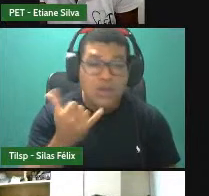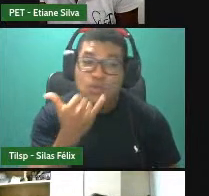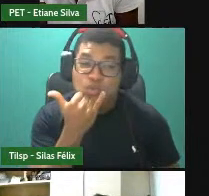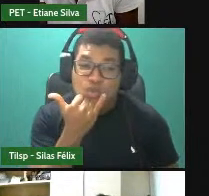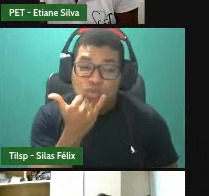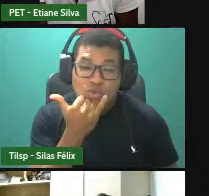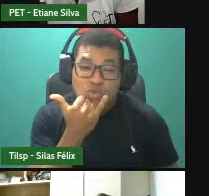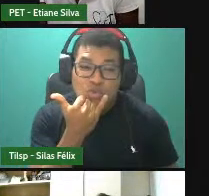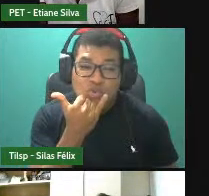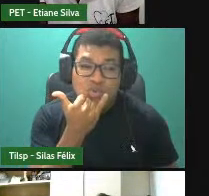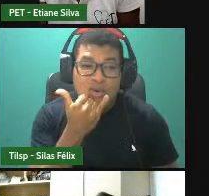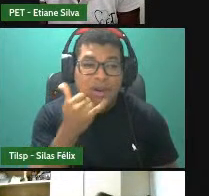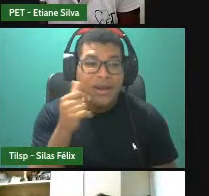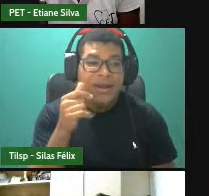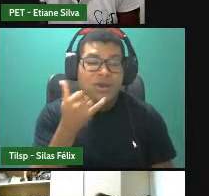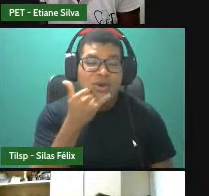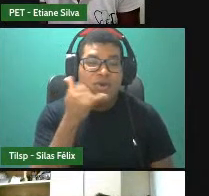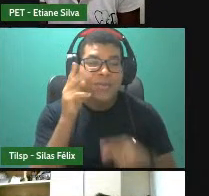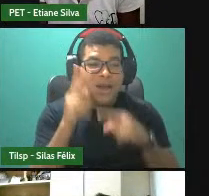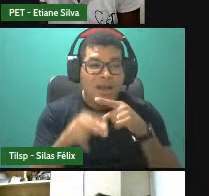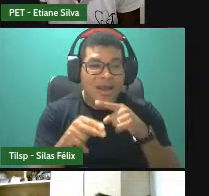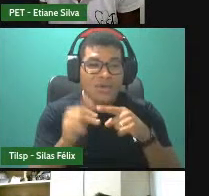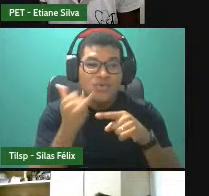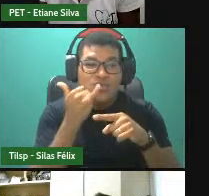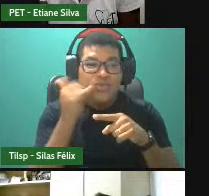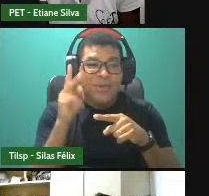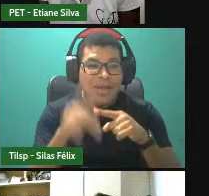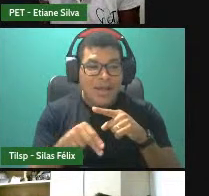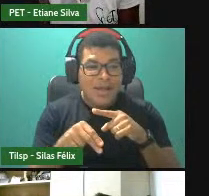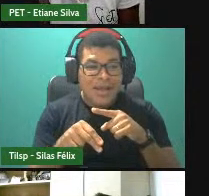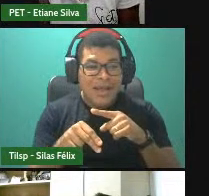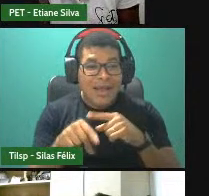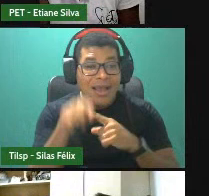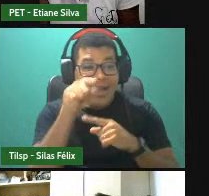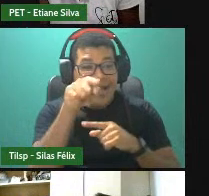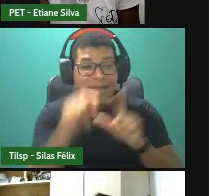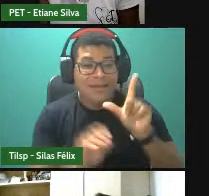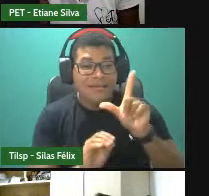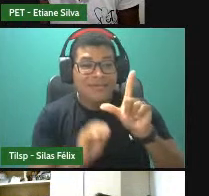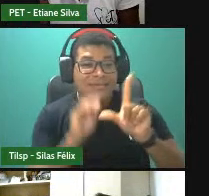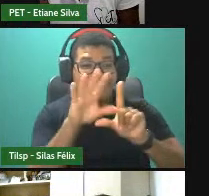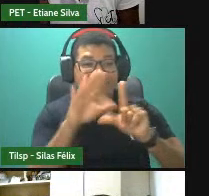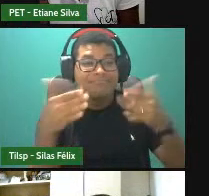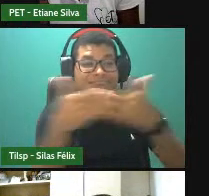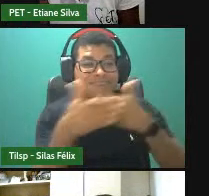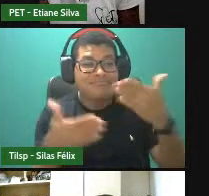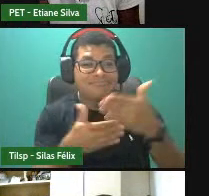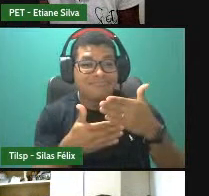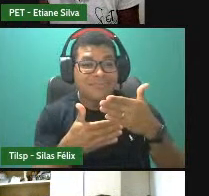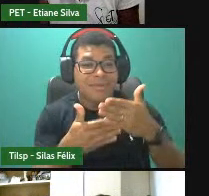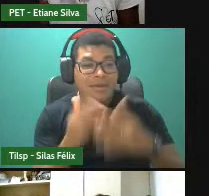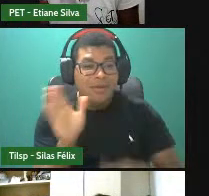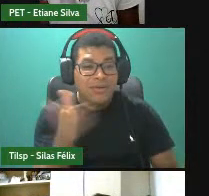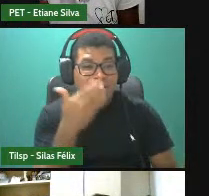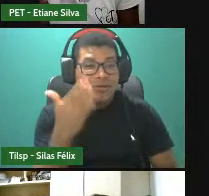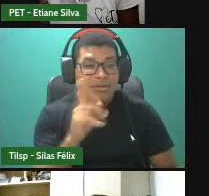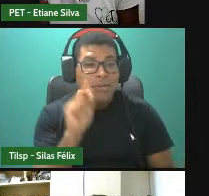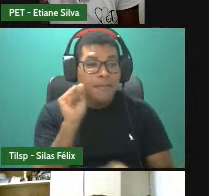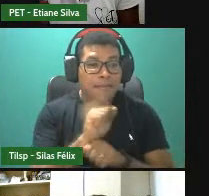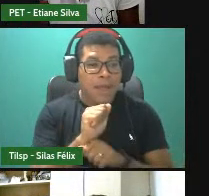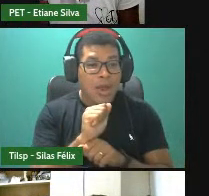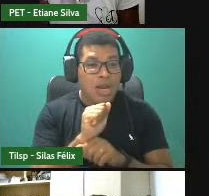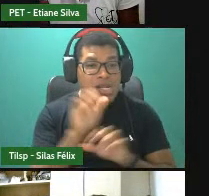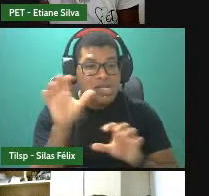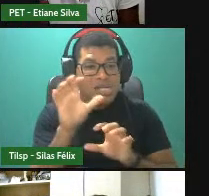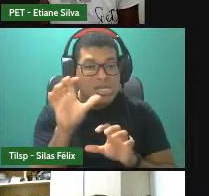Desculpa a interrupção. Oi? Desculpa a interrupção, mas só que seu slide, ele não tá passando. Será que teria como você